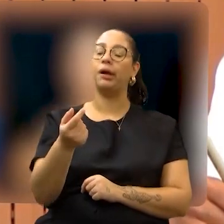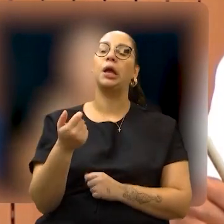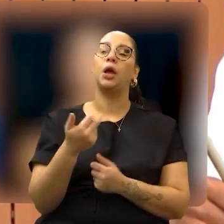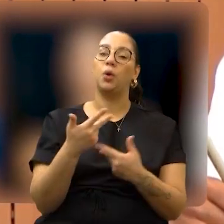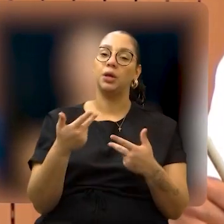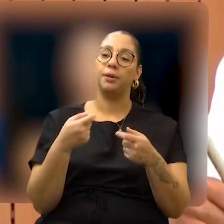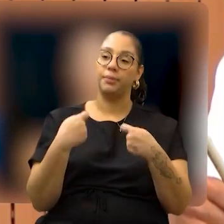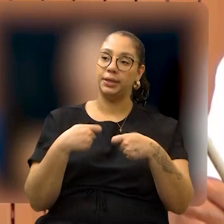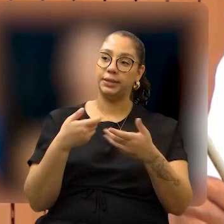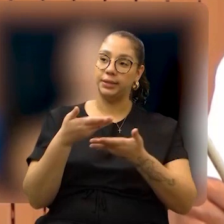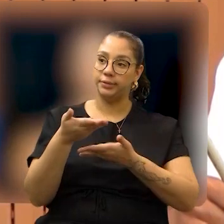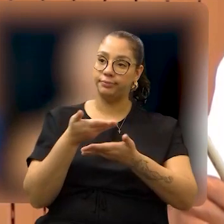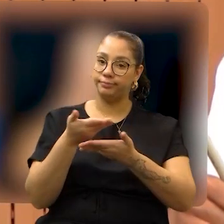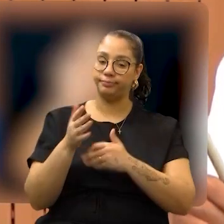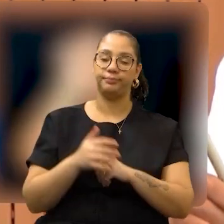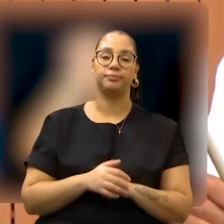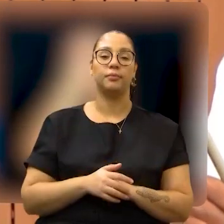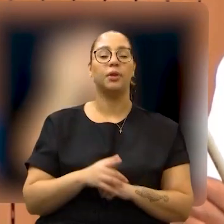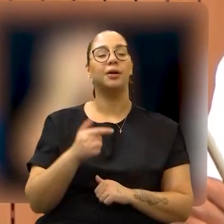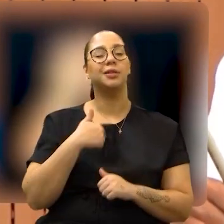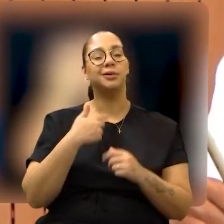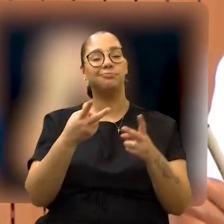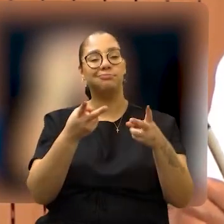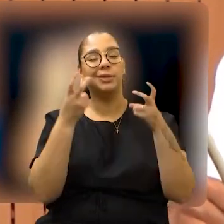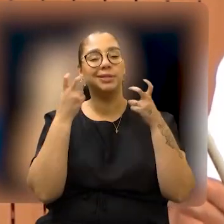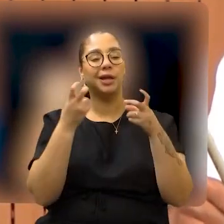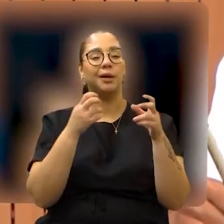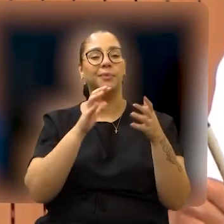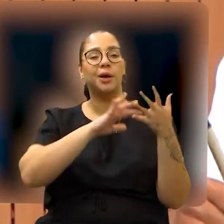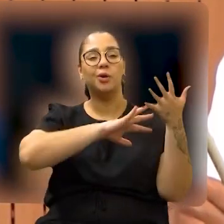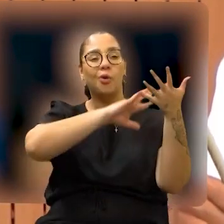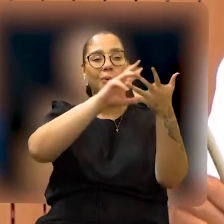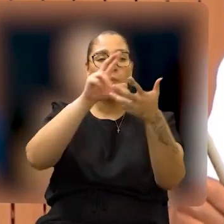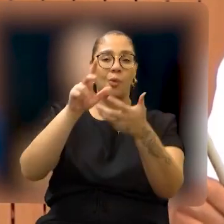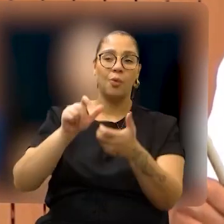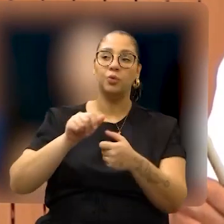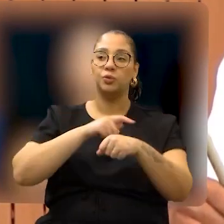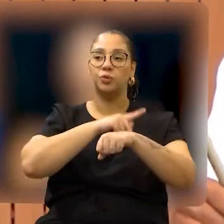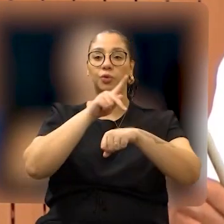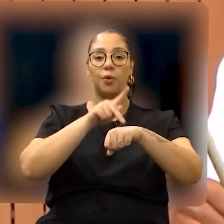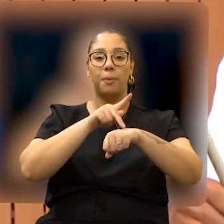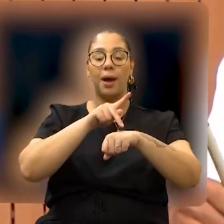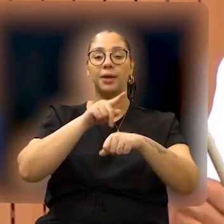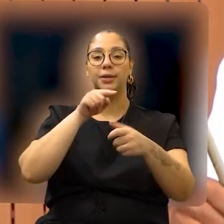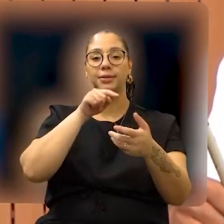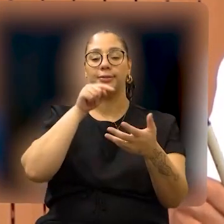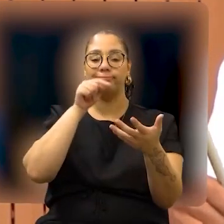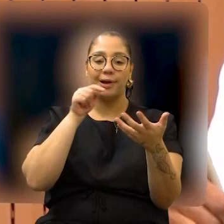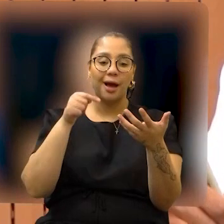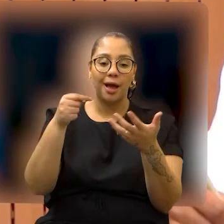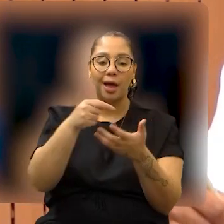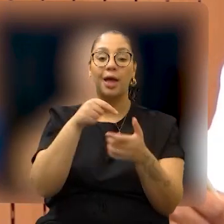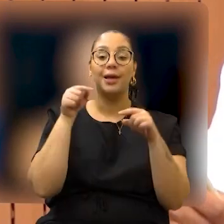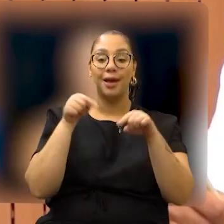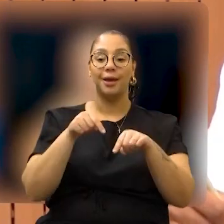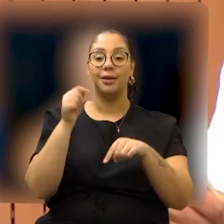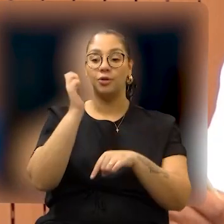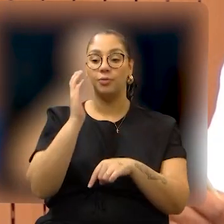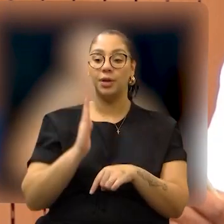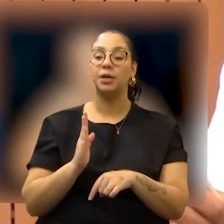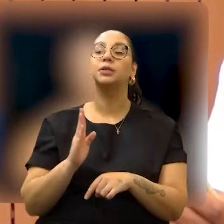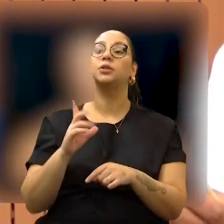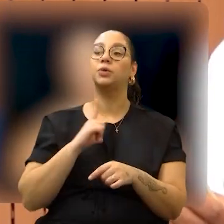um longo caminho a ser tratado. A gente vê aí mundialmente isso acontecendo em vários países e aqui no Brasil já